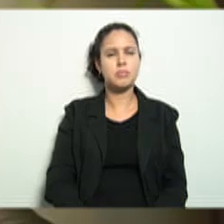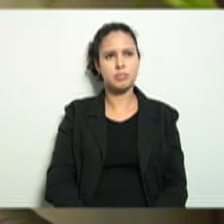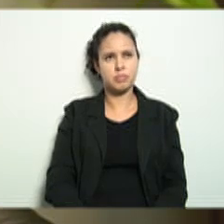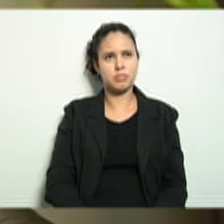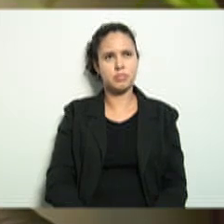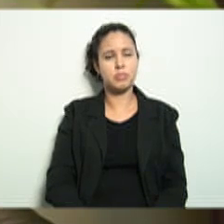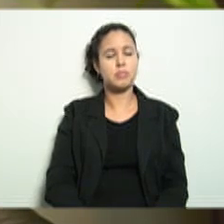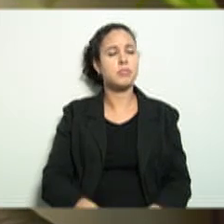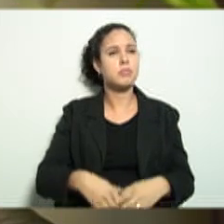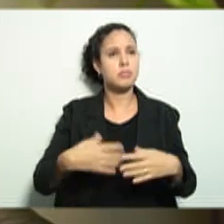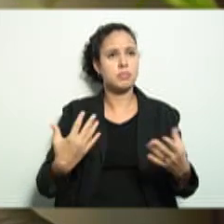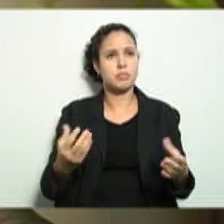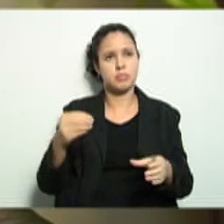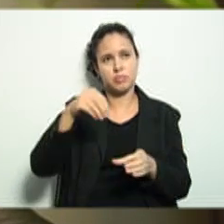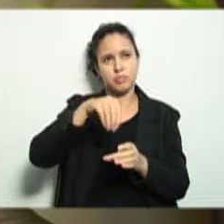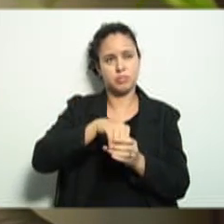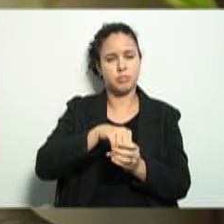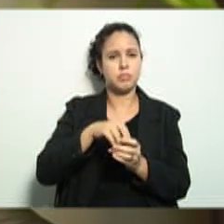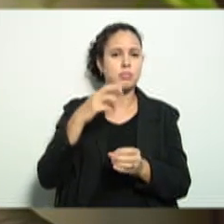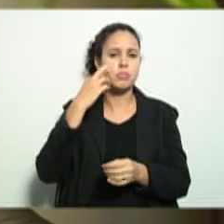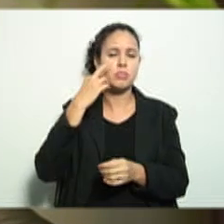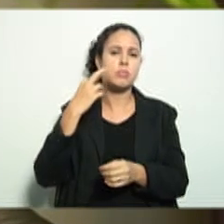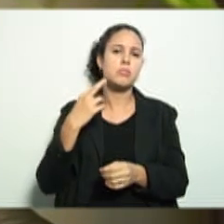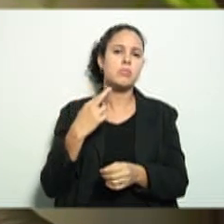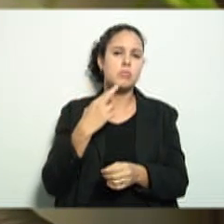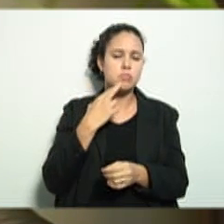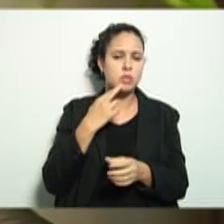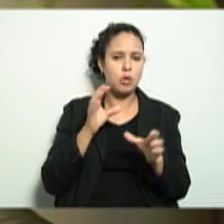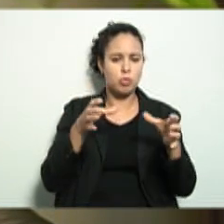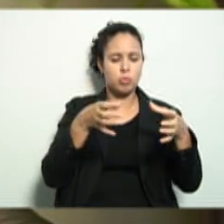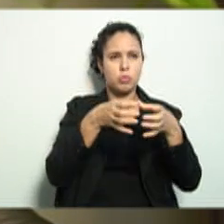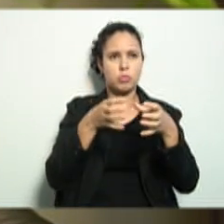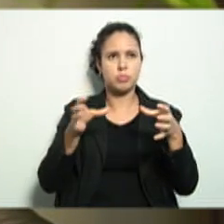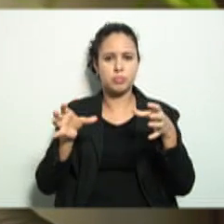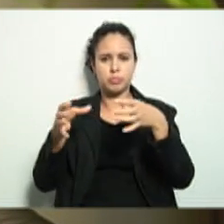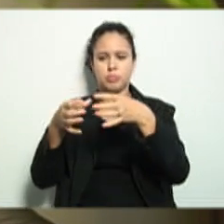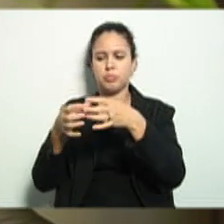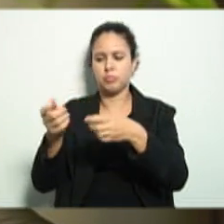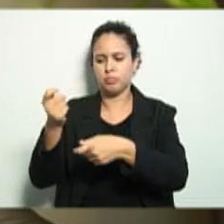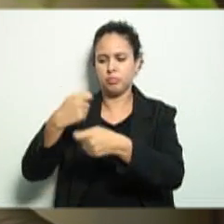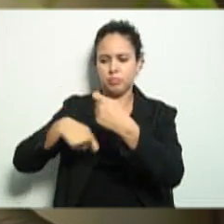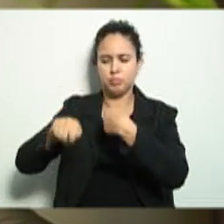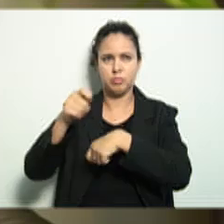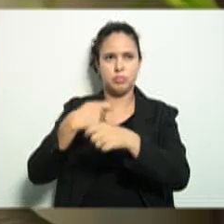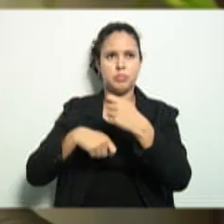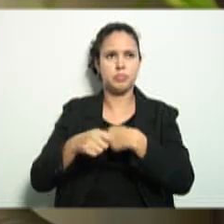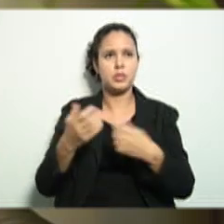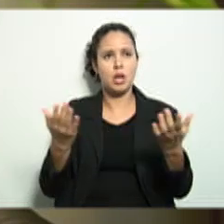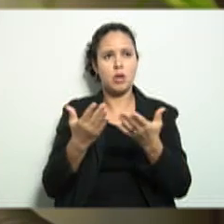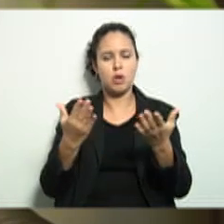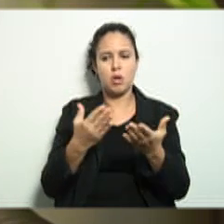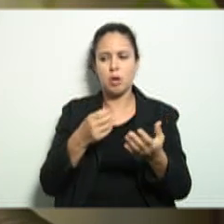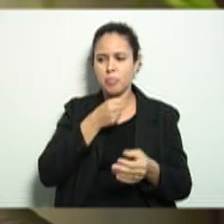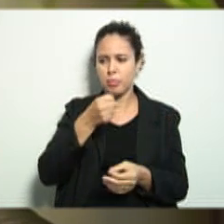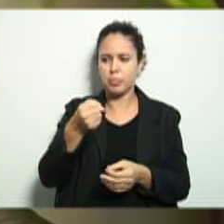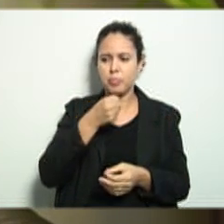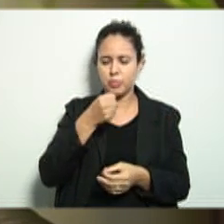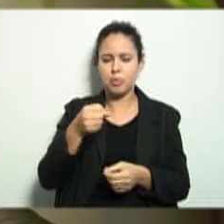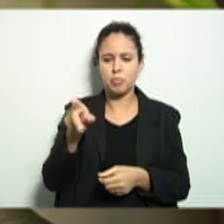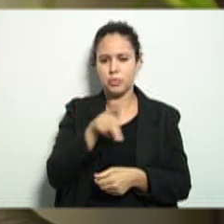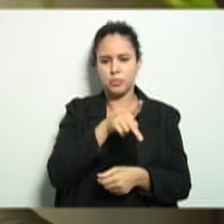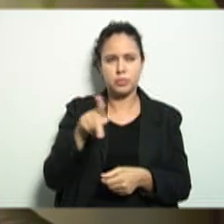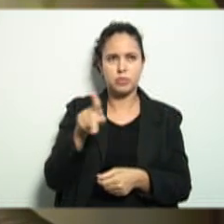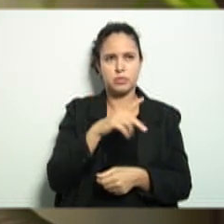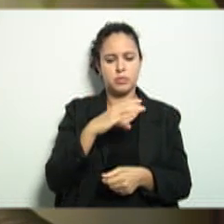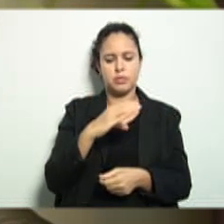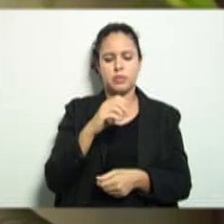conjunto que forma a economia, a conjuntura econômica. E nós vamos falar com o professor Carlos André, ele vai falar um pouco sobre a